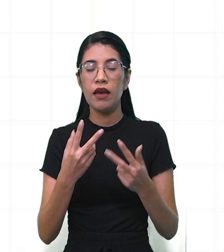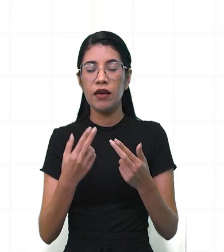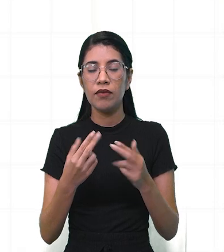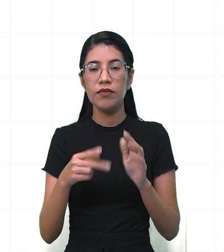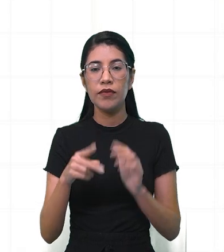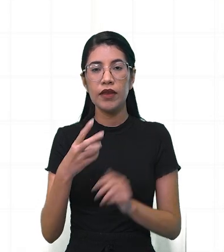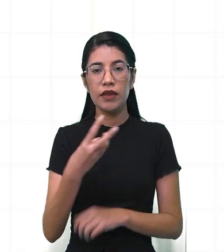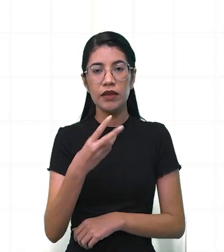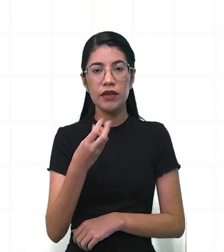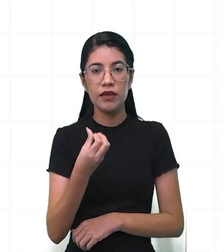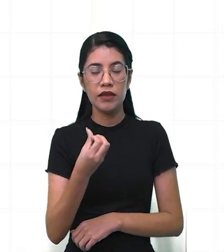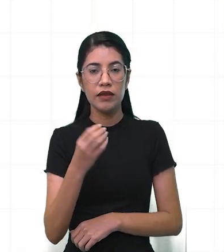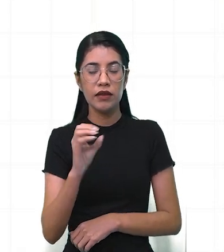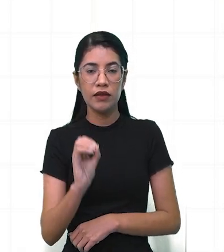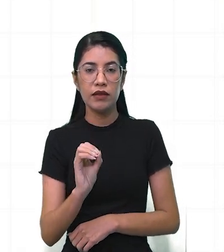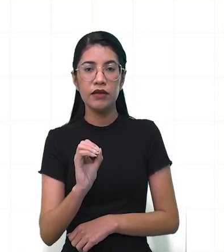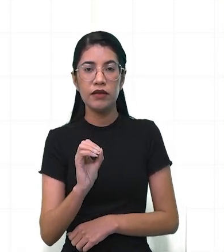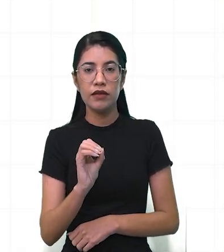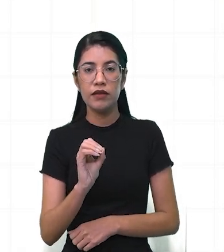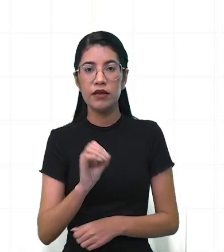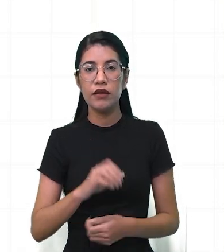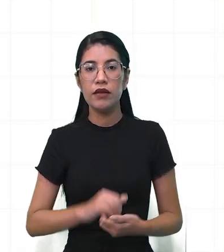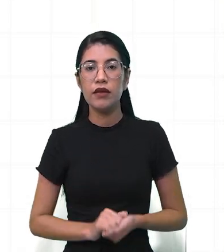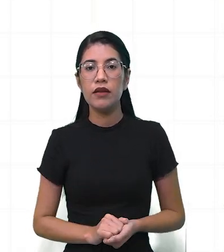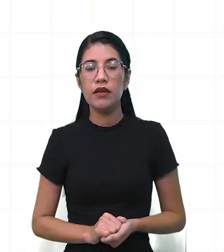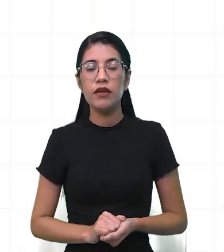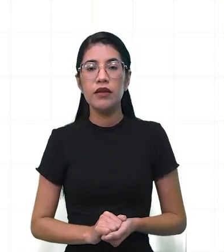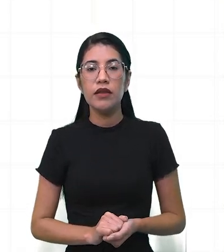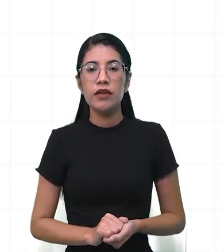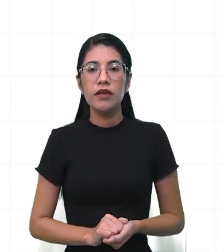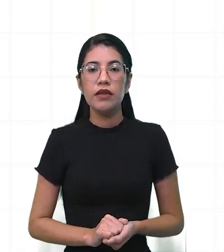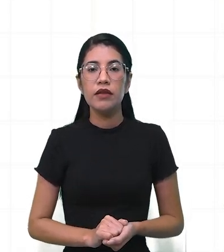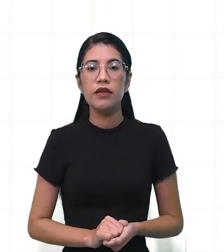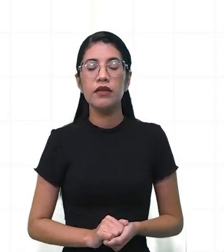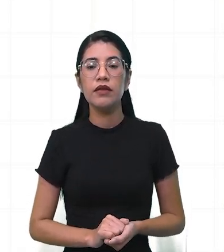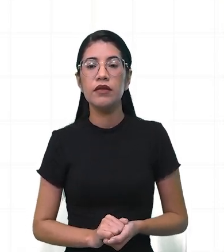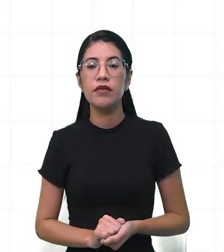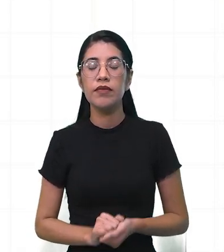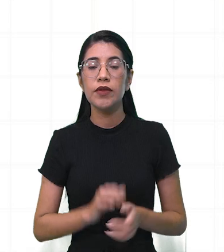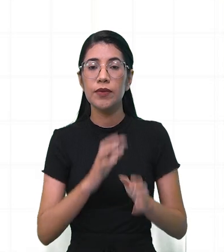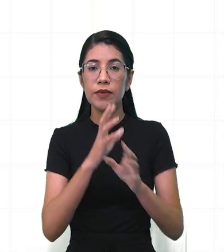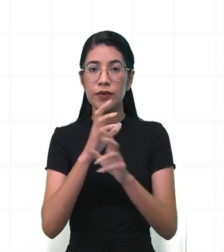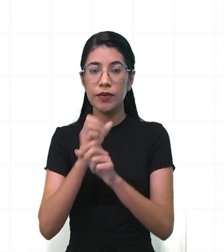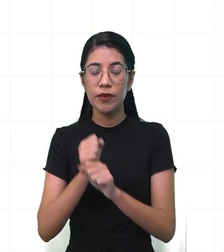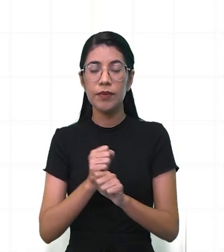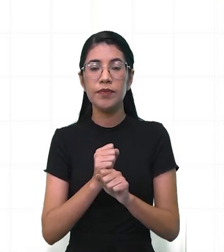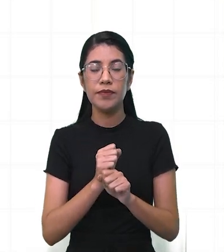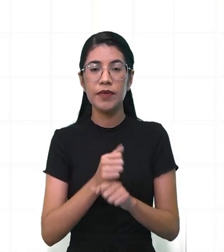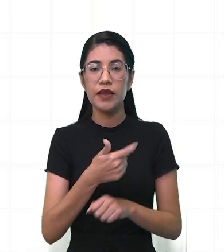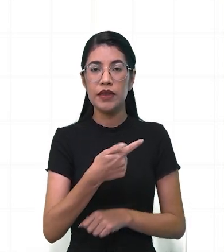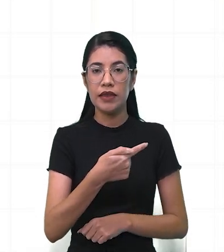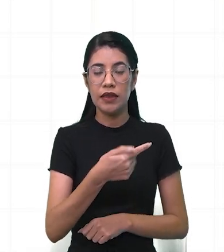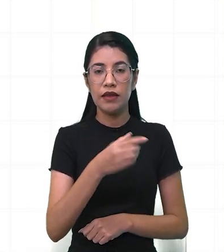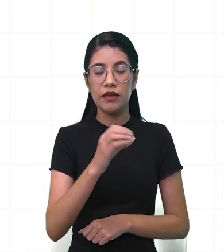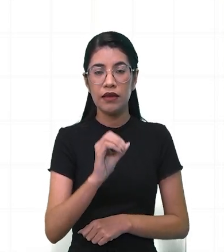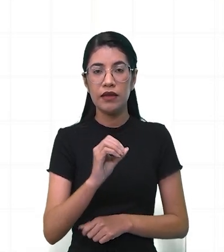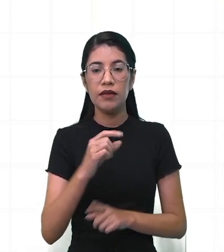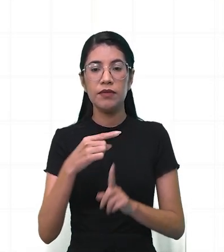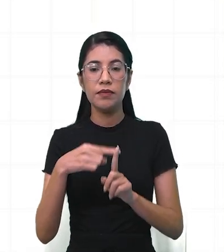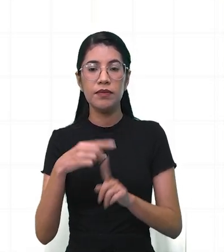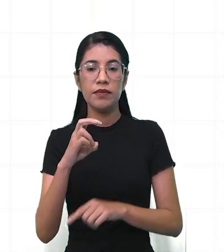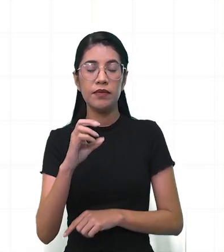É igual a 360. Ou seja, somando 70 mais 50,